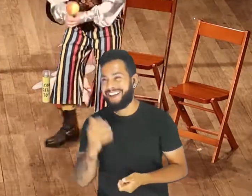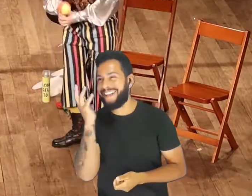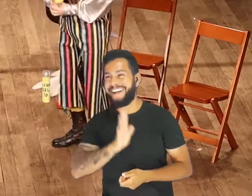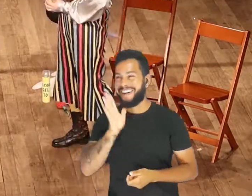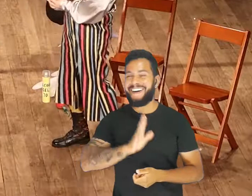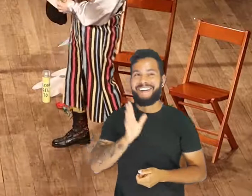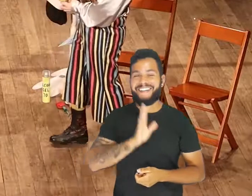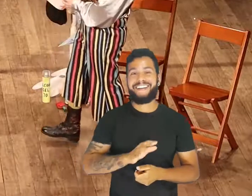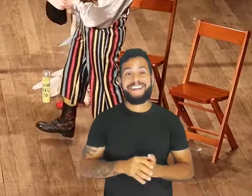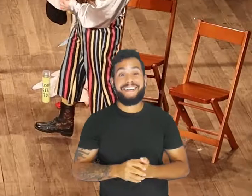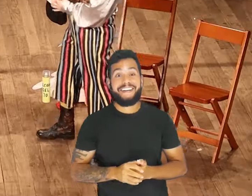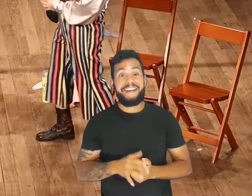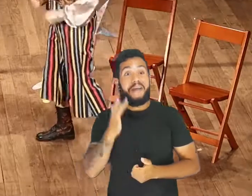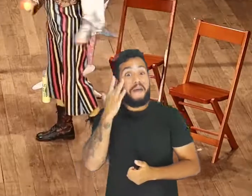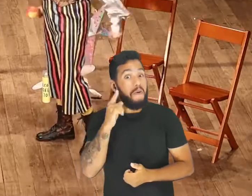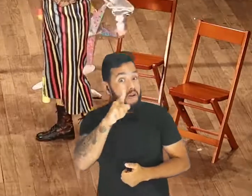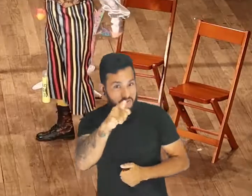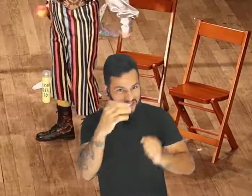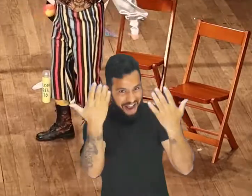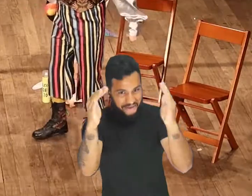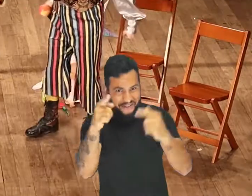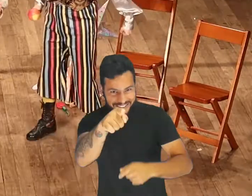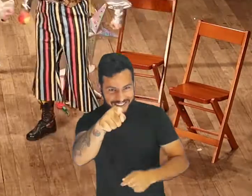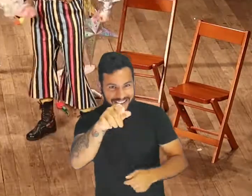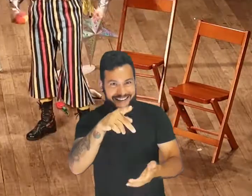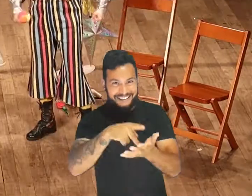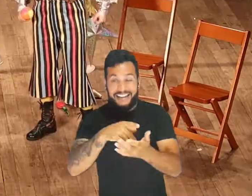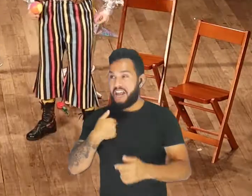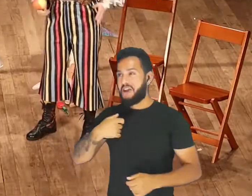Tá bonito, né? Tá bonito, né? Eu acho que vocês estão aplaudindo aí.